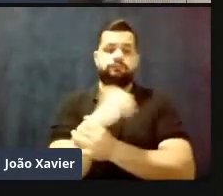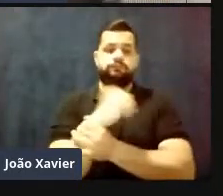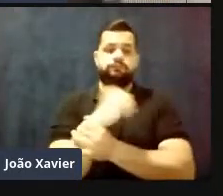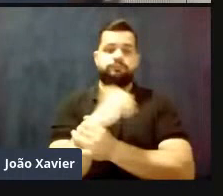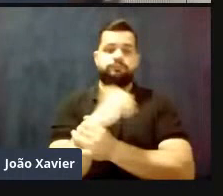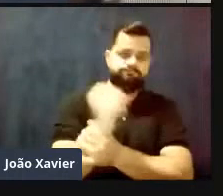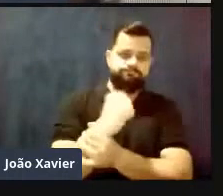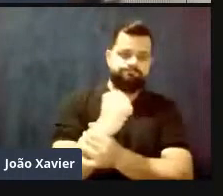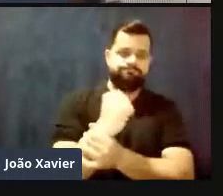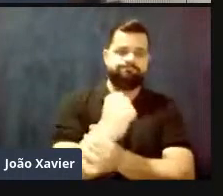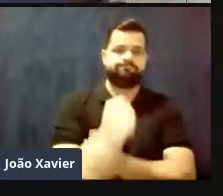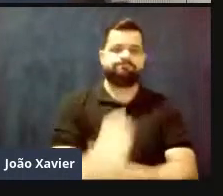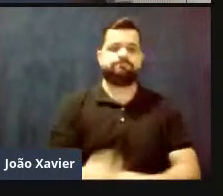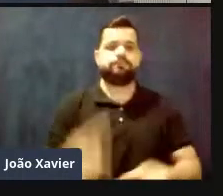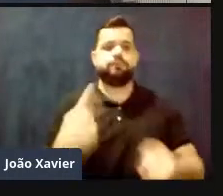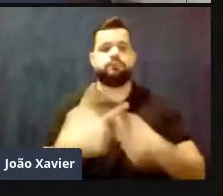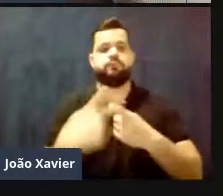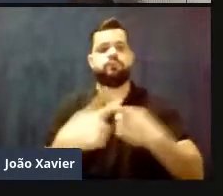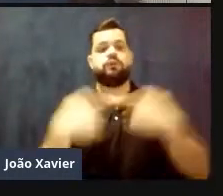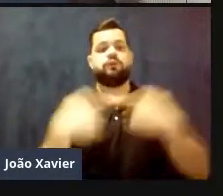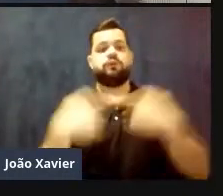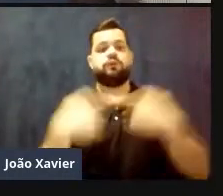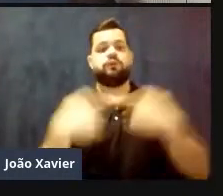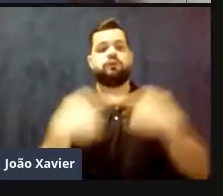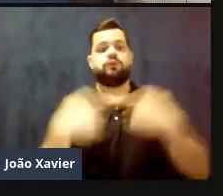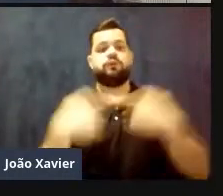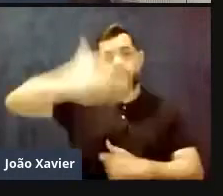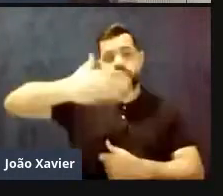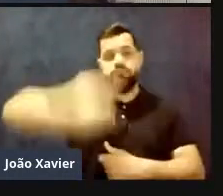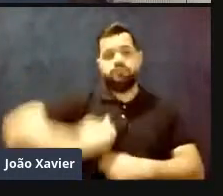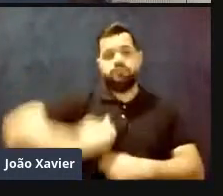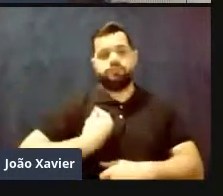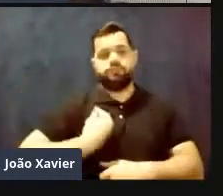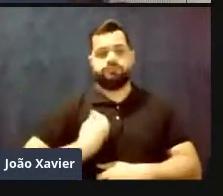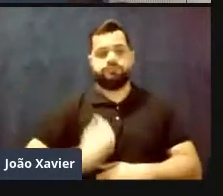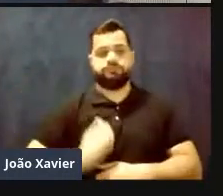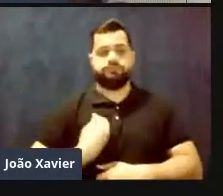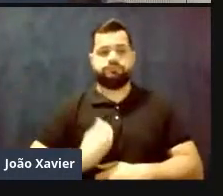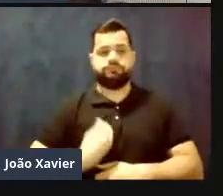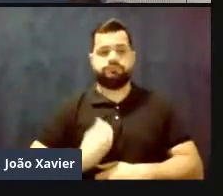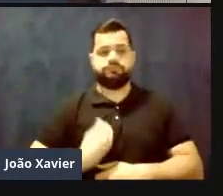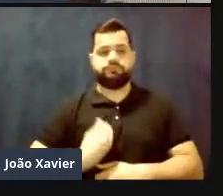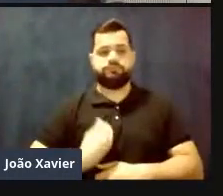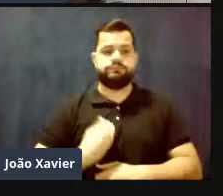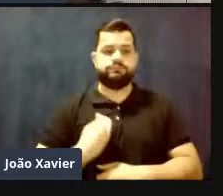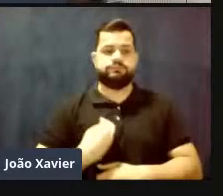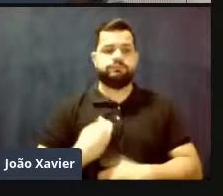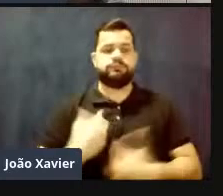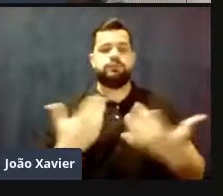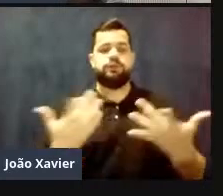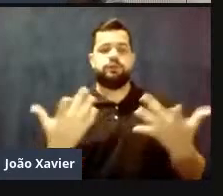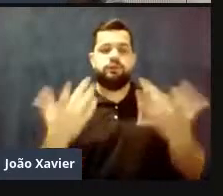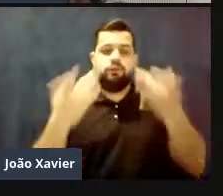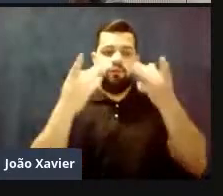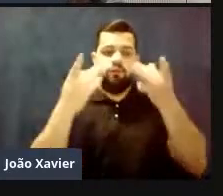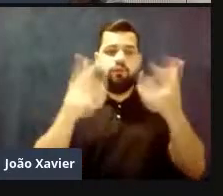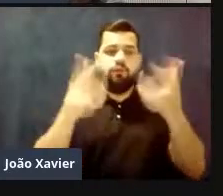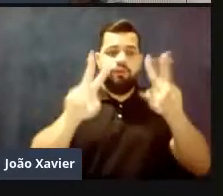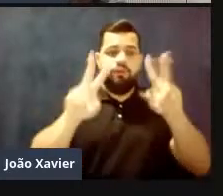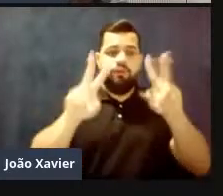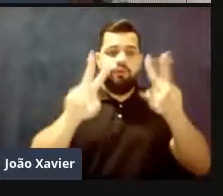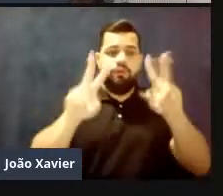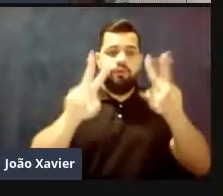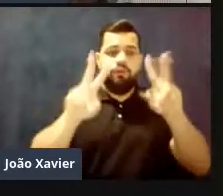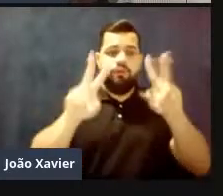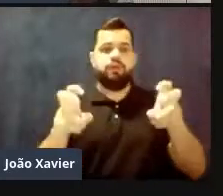me fazer provar dentro da equipe multidisciplinar. A gente teve que ter toda uma conversa e chegar à conclusão de que nós já saímos da era